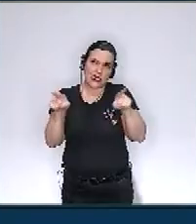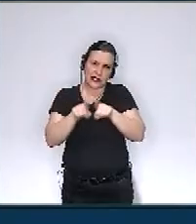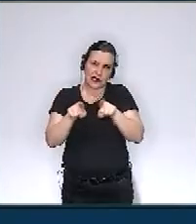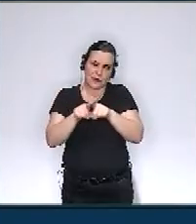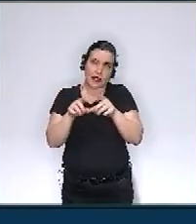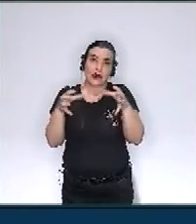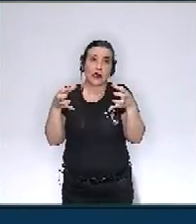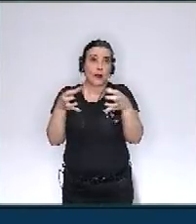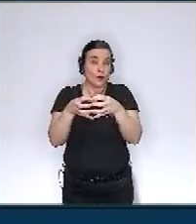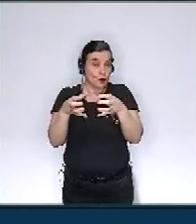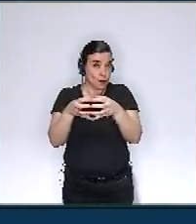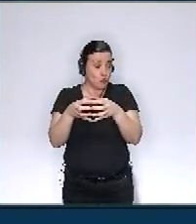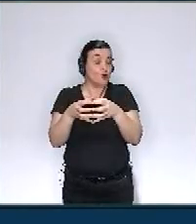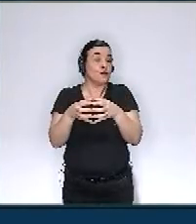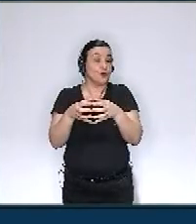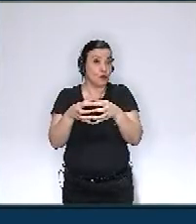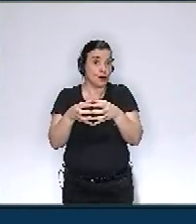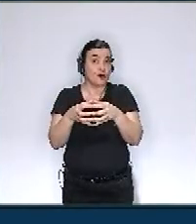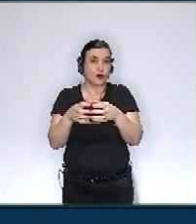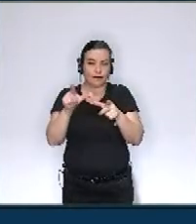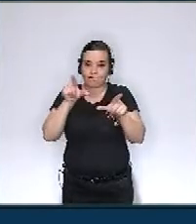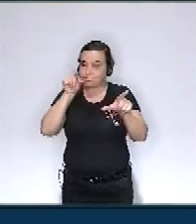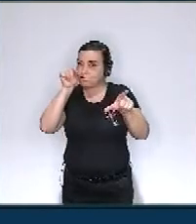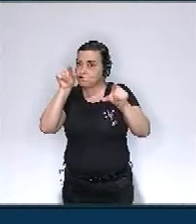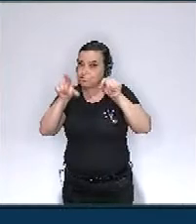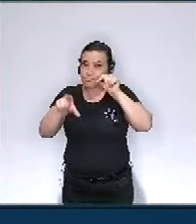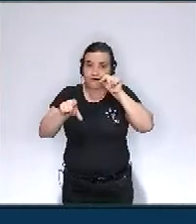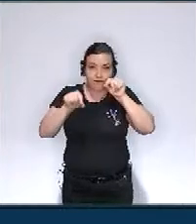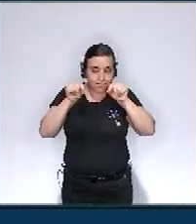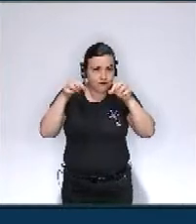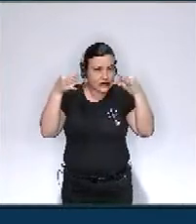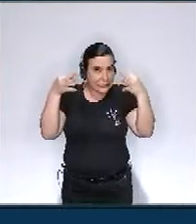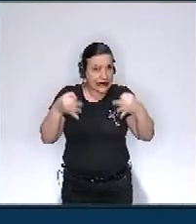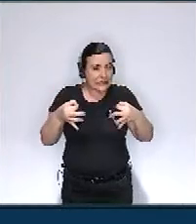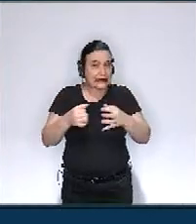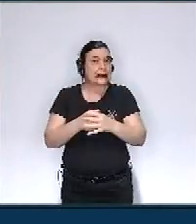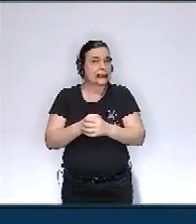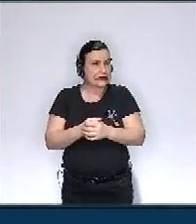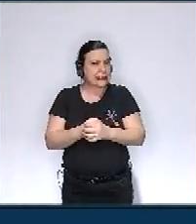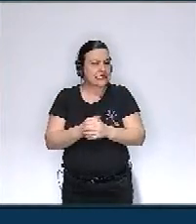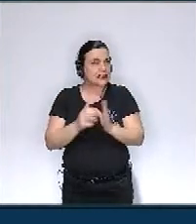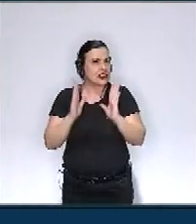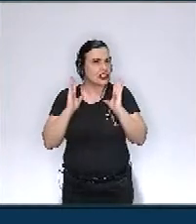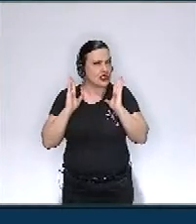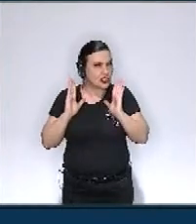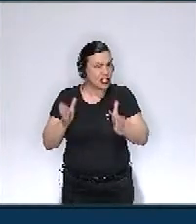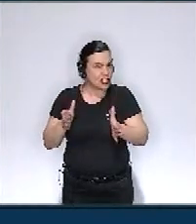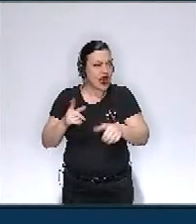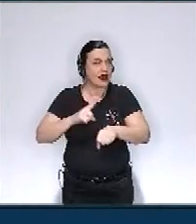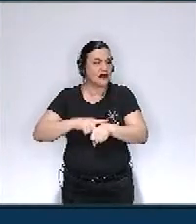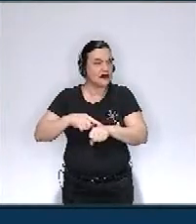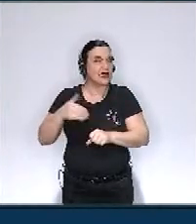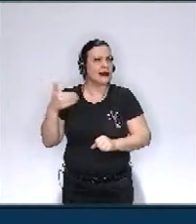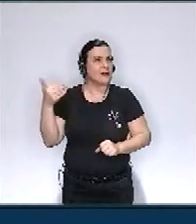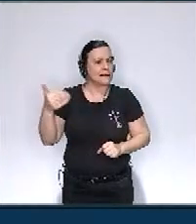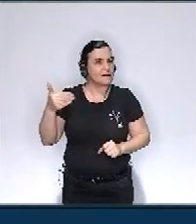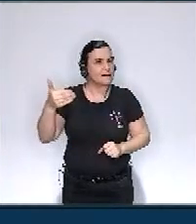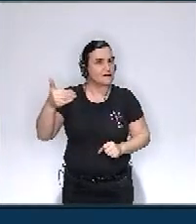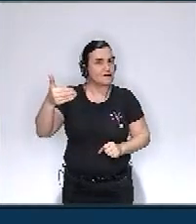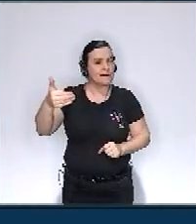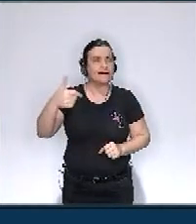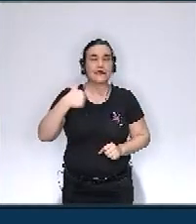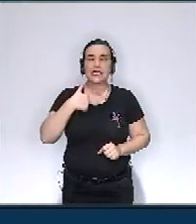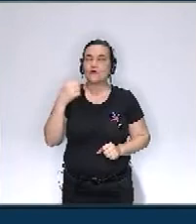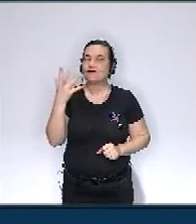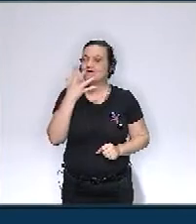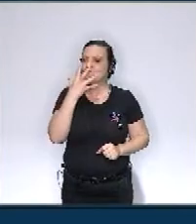I, for a long time, it's really pretty much as long as I can remember, always had a passion to make a